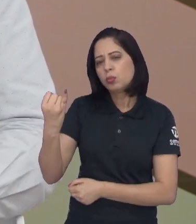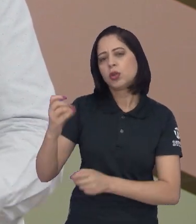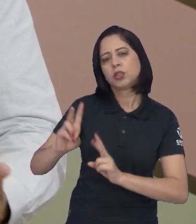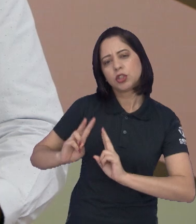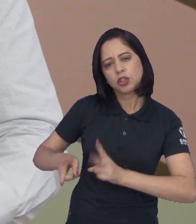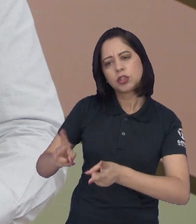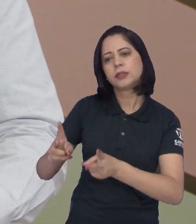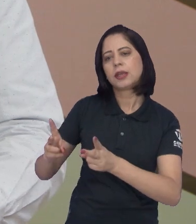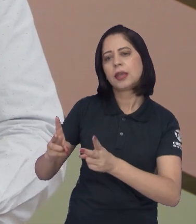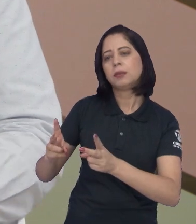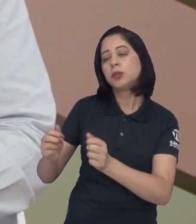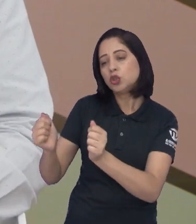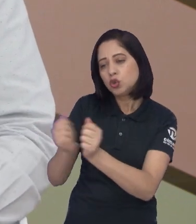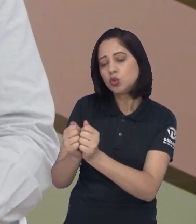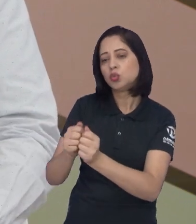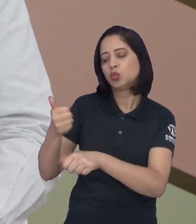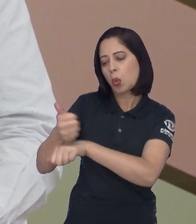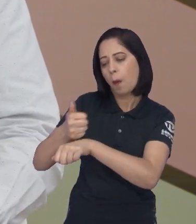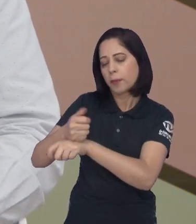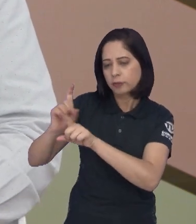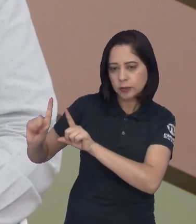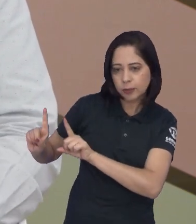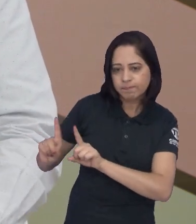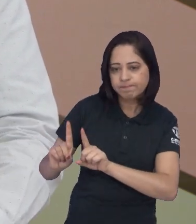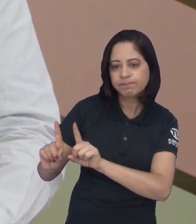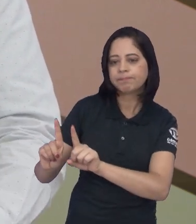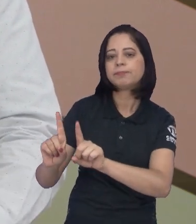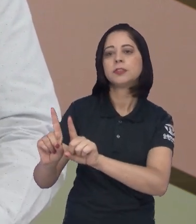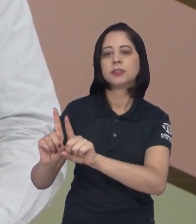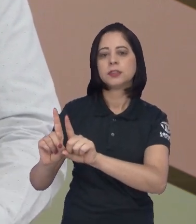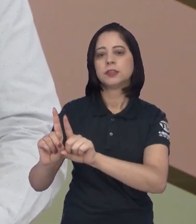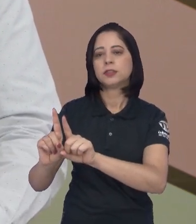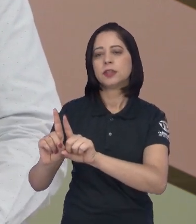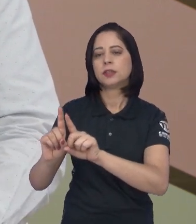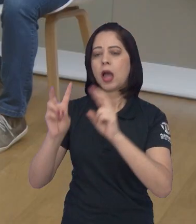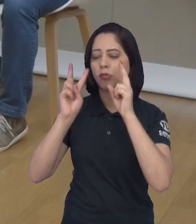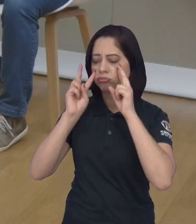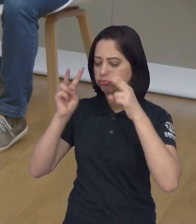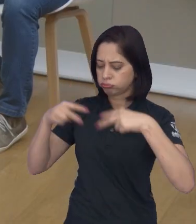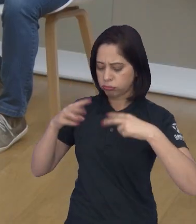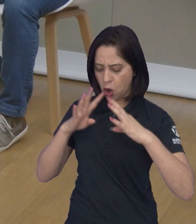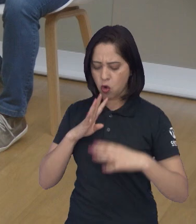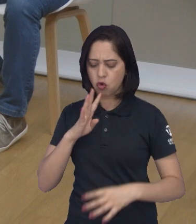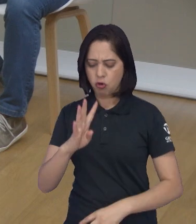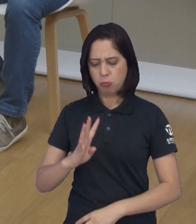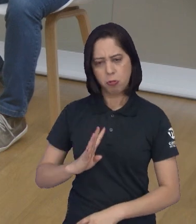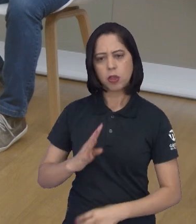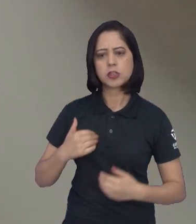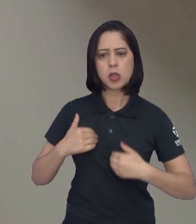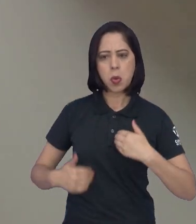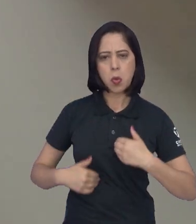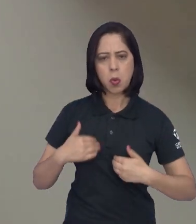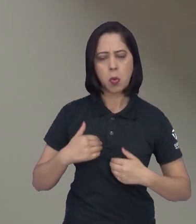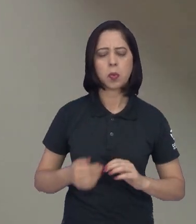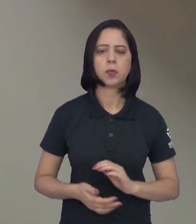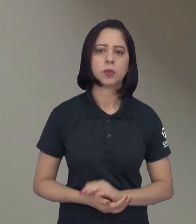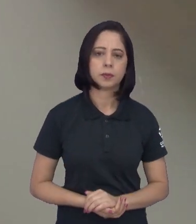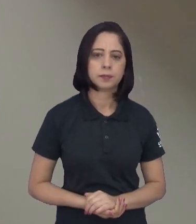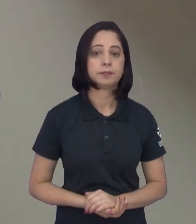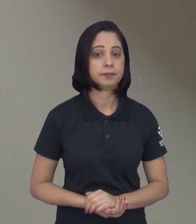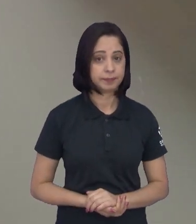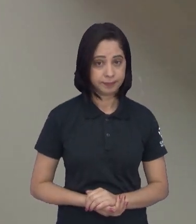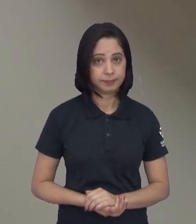até onde você pode ir porque aí você pode estabelecer os seus objetivos com maior segurança perfeito bom gente é